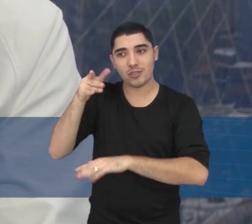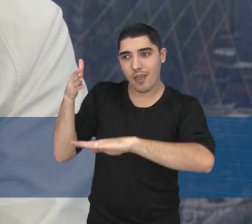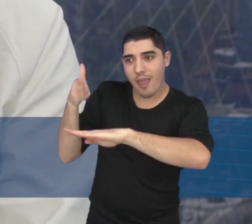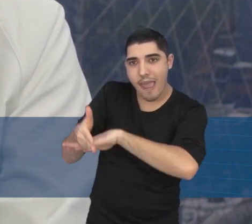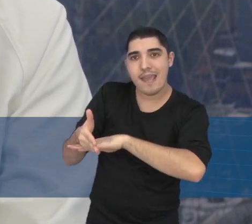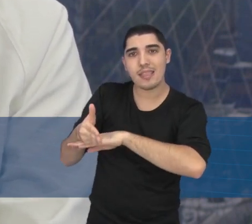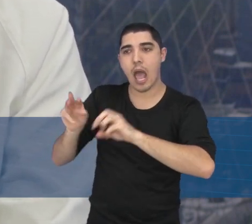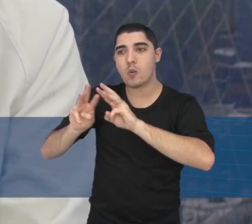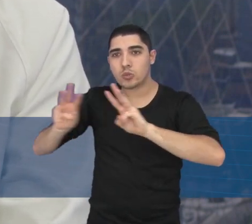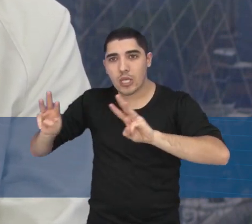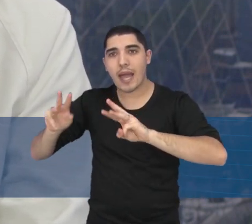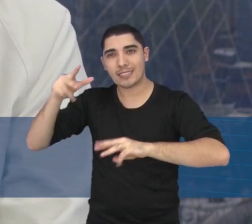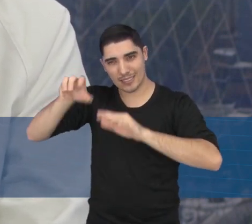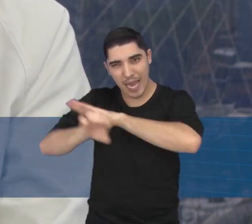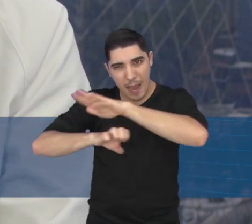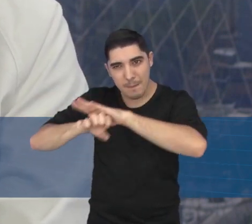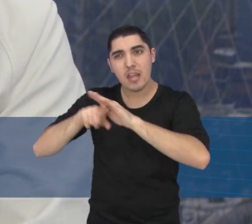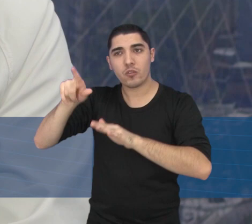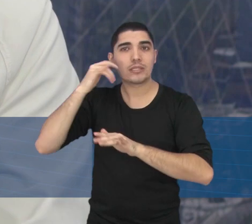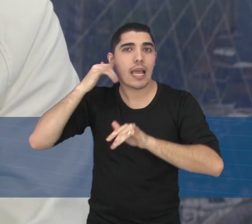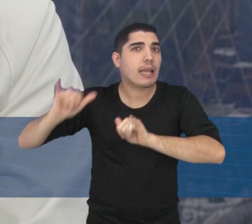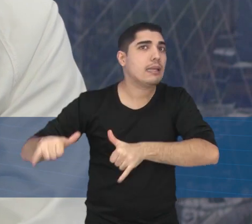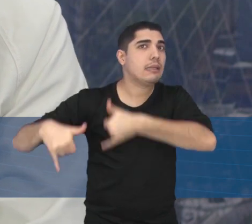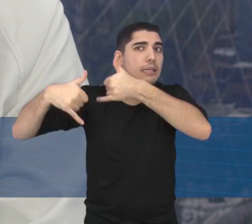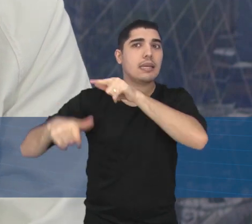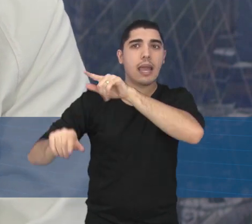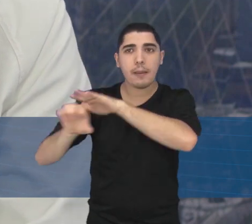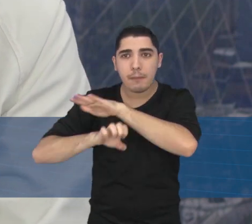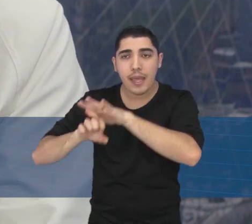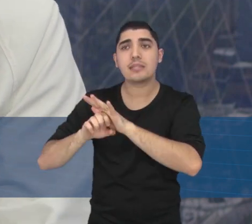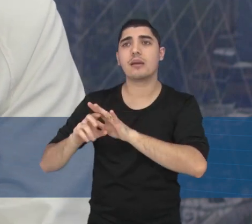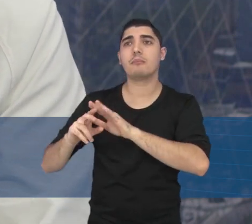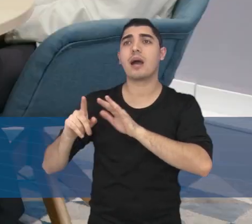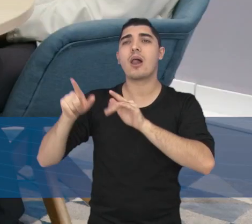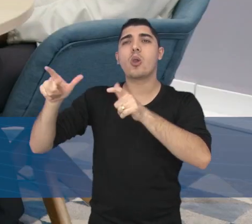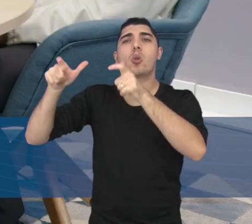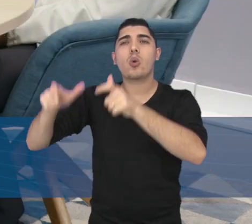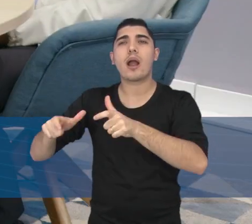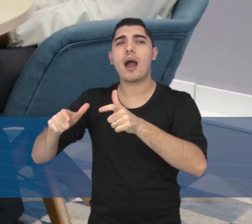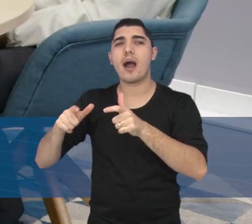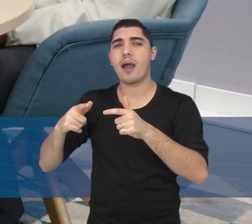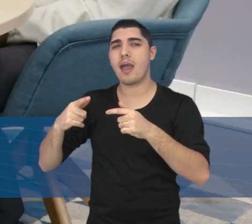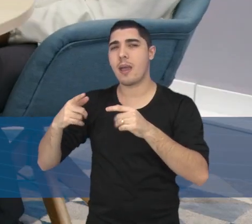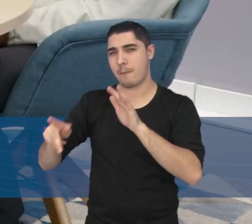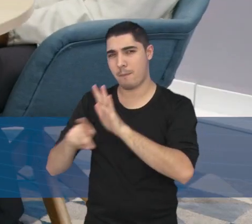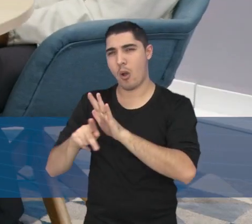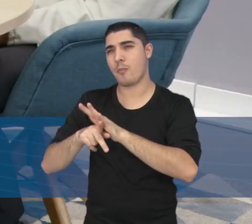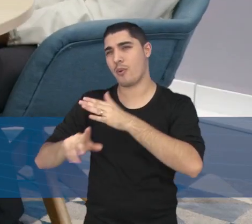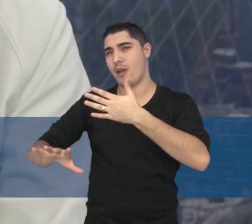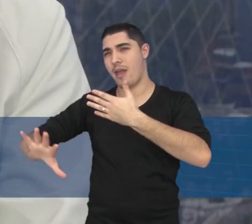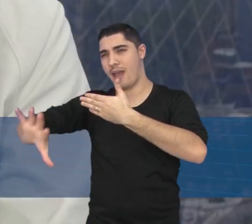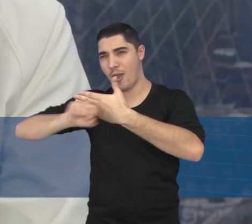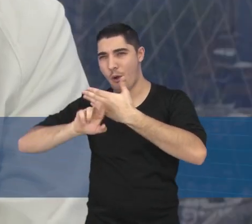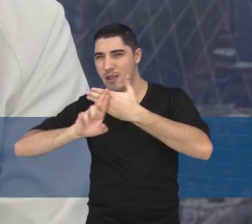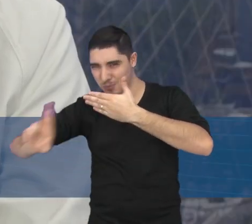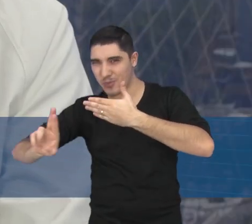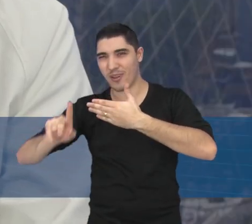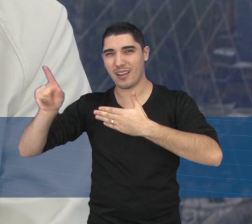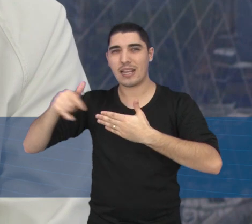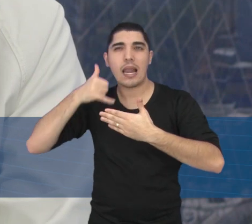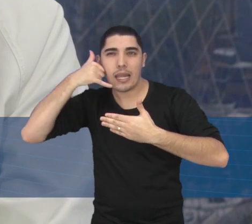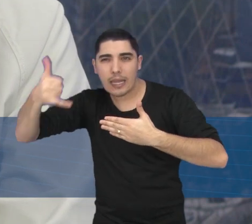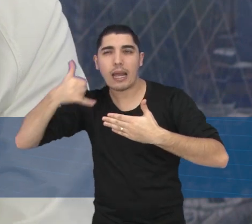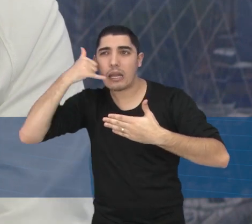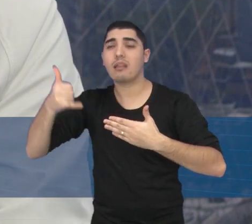liga no comunicação da empresa, você liga na ouvidoria da empresa e você não tem essa informação. Então isso daí tem que ser